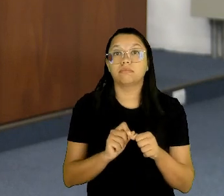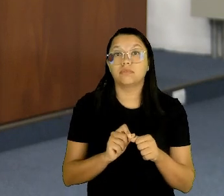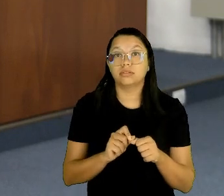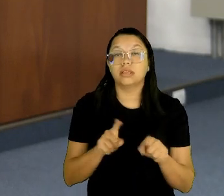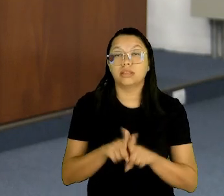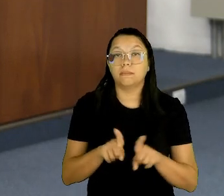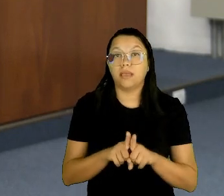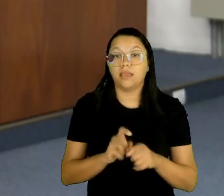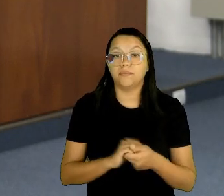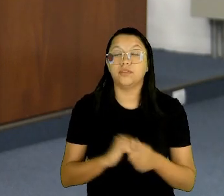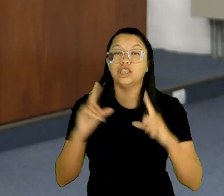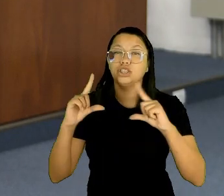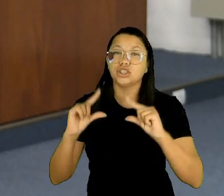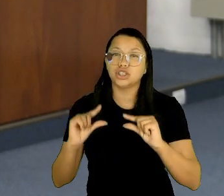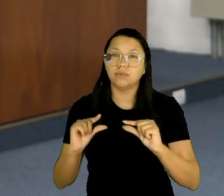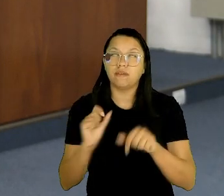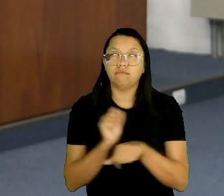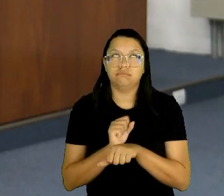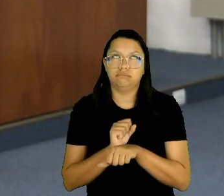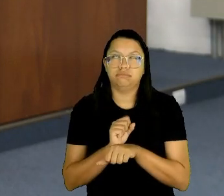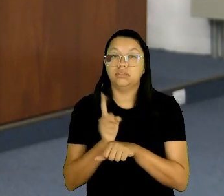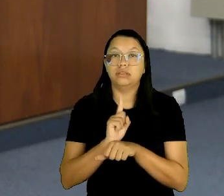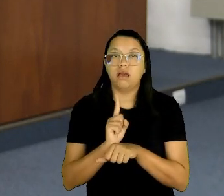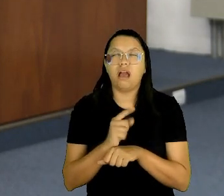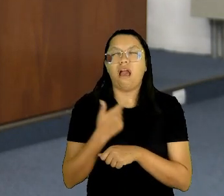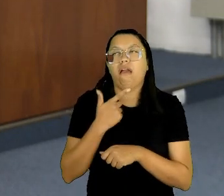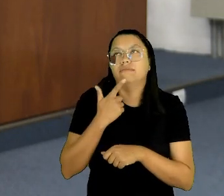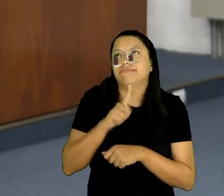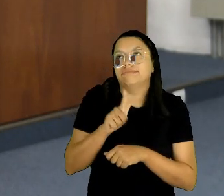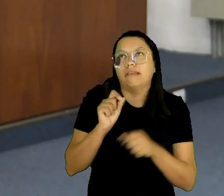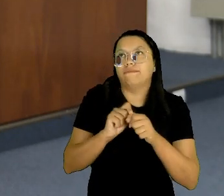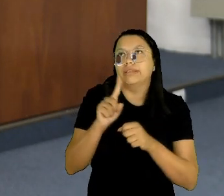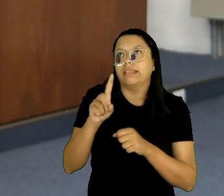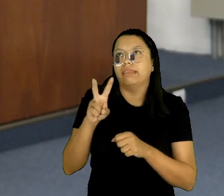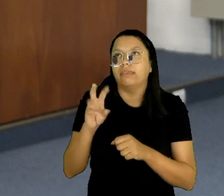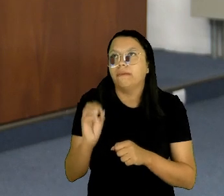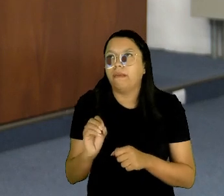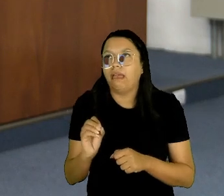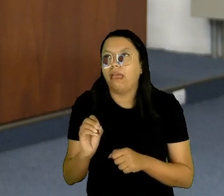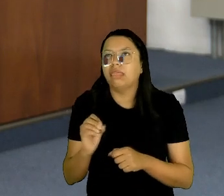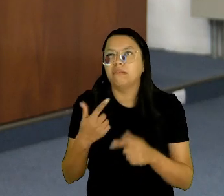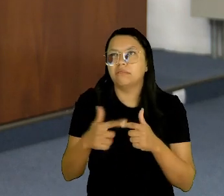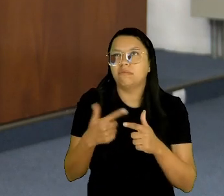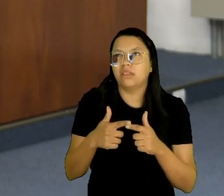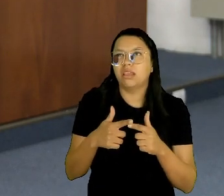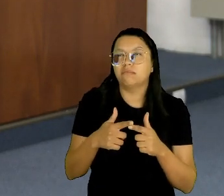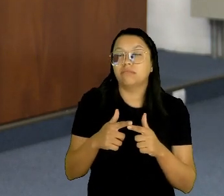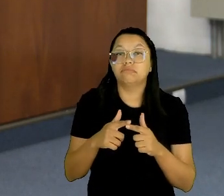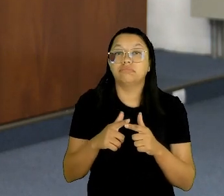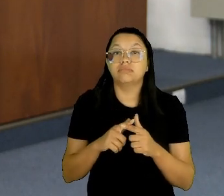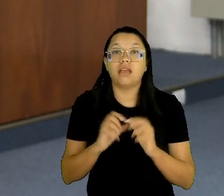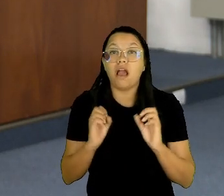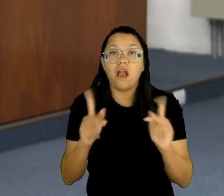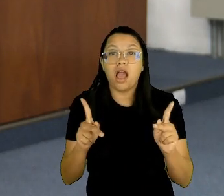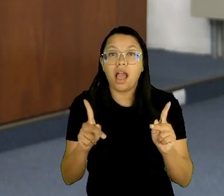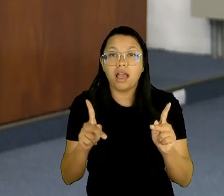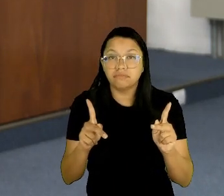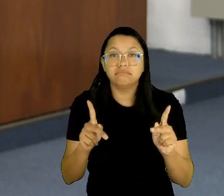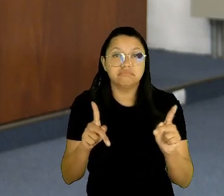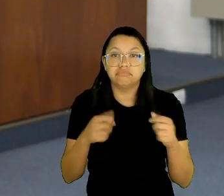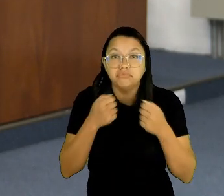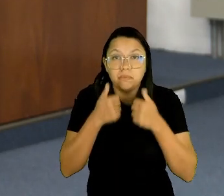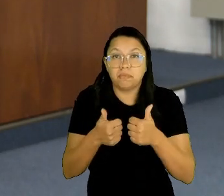que a gente reduza o sedentarismo, né? Mas não consigo fazer 150 minutos, só vou conseguir fazer 70 por semana. Qualquer coisa é melhor que